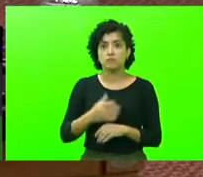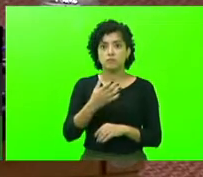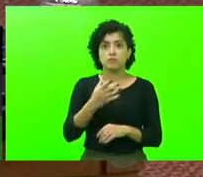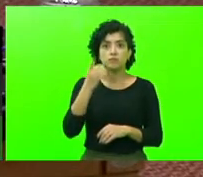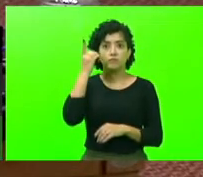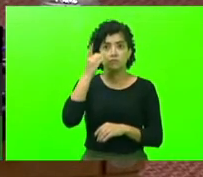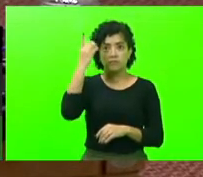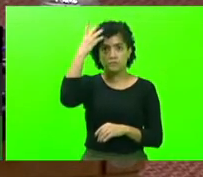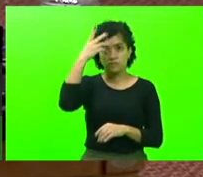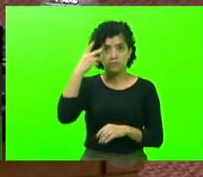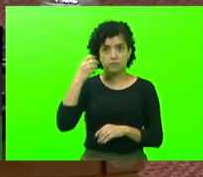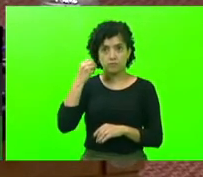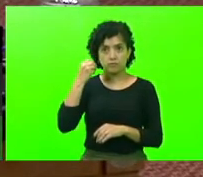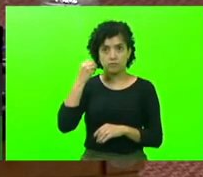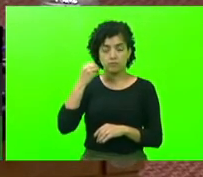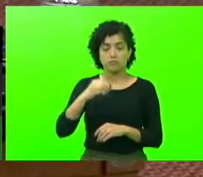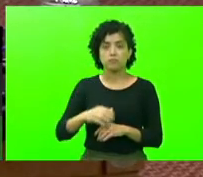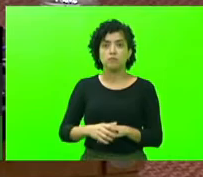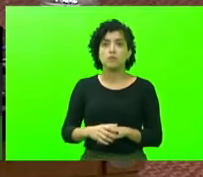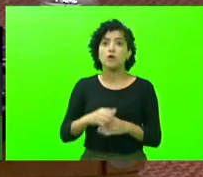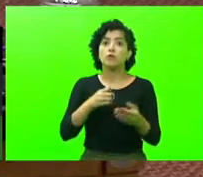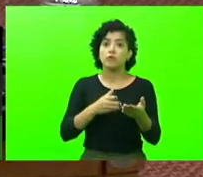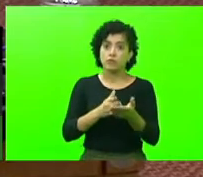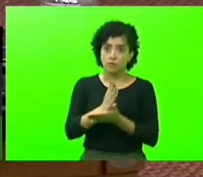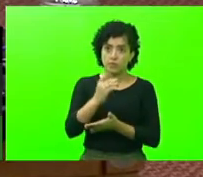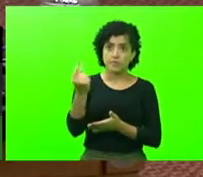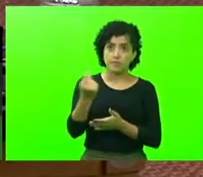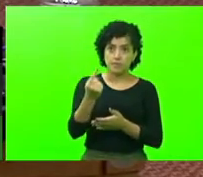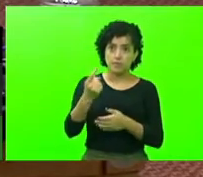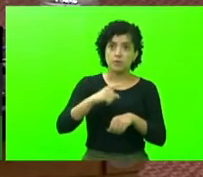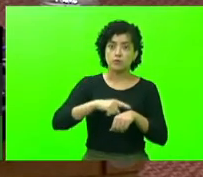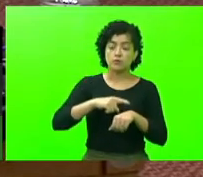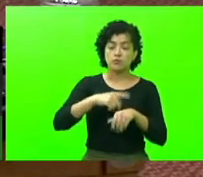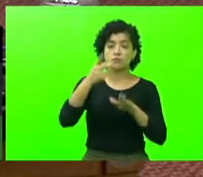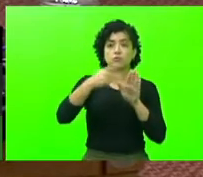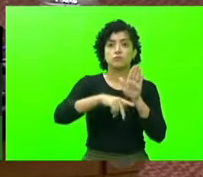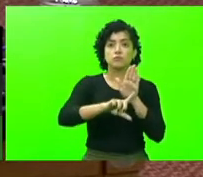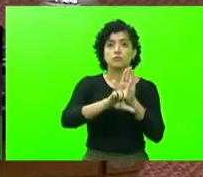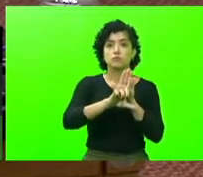deputada Luciane Carminati, foi aprovado em primeiro turno o projeto de lei